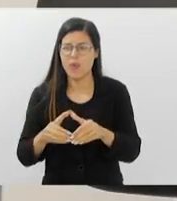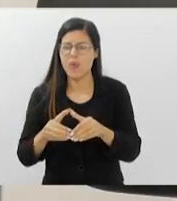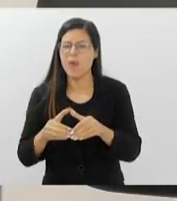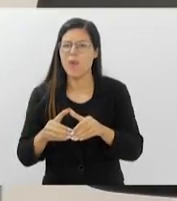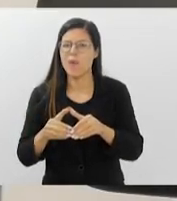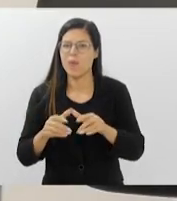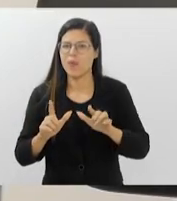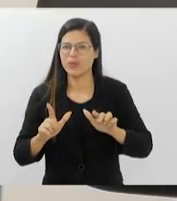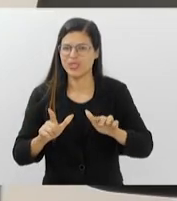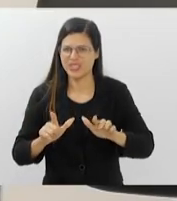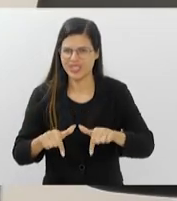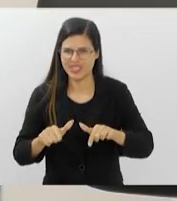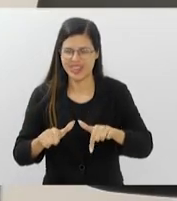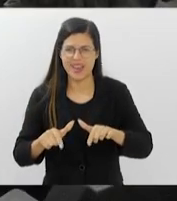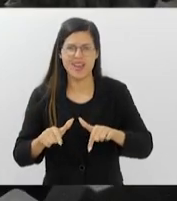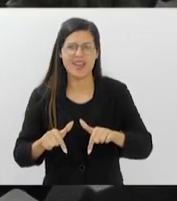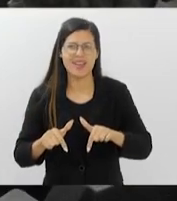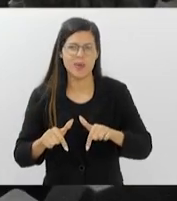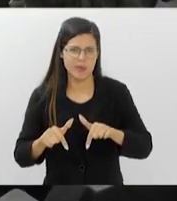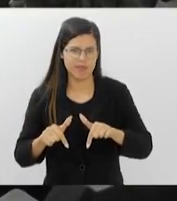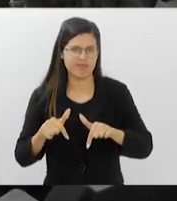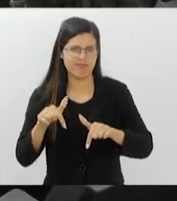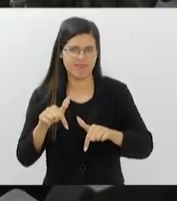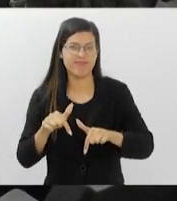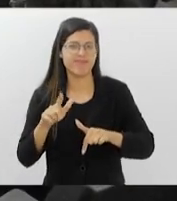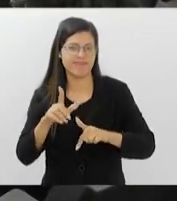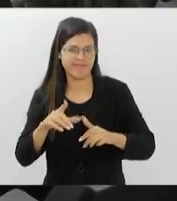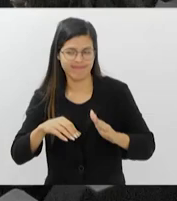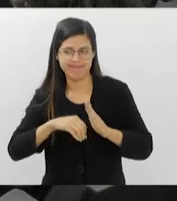Israel instituição criminosa